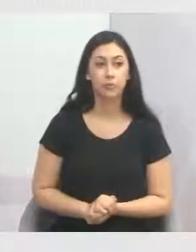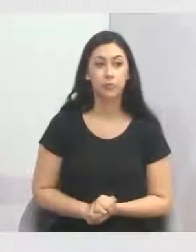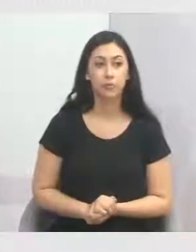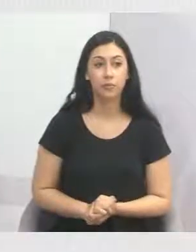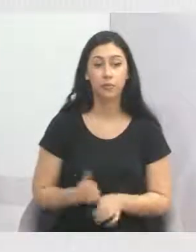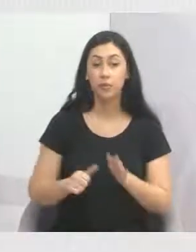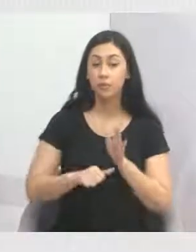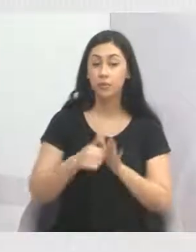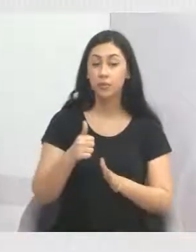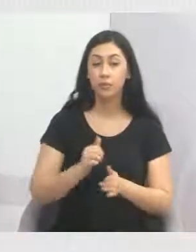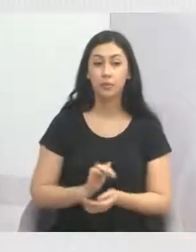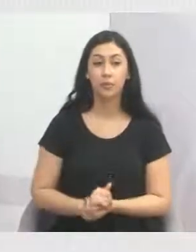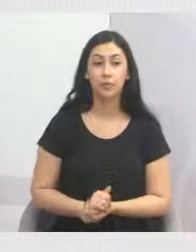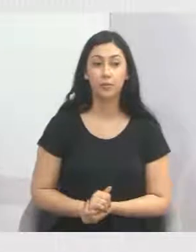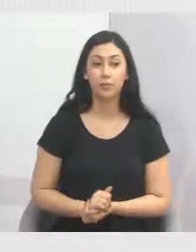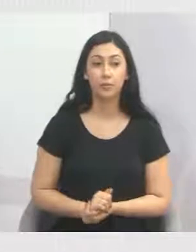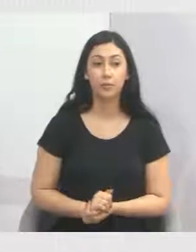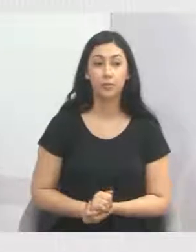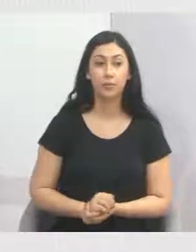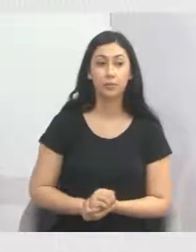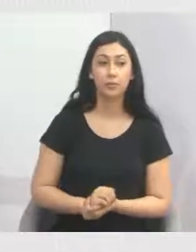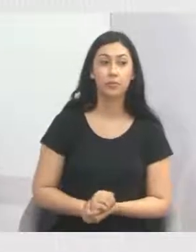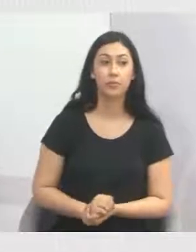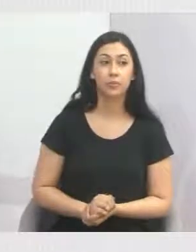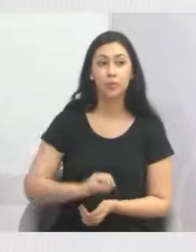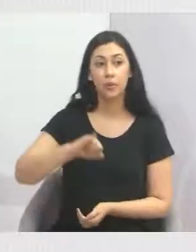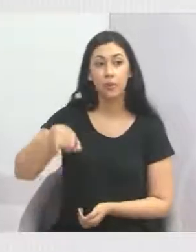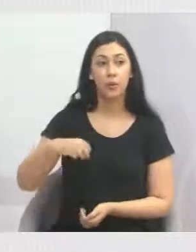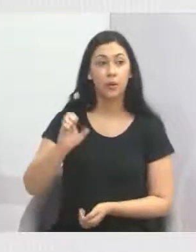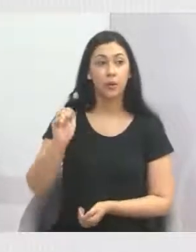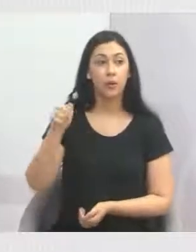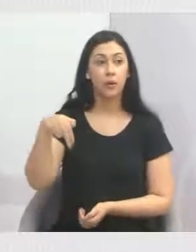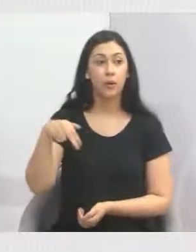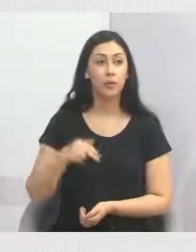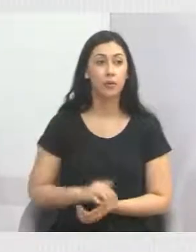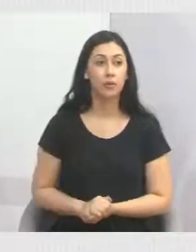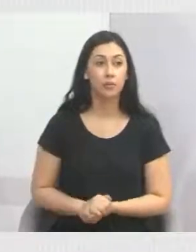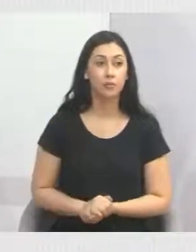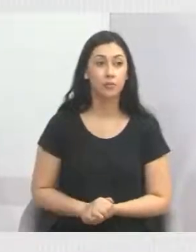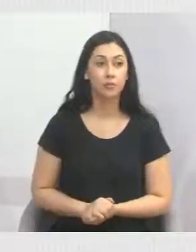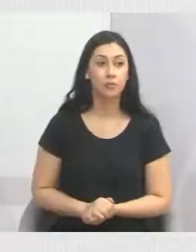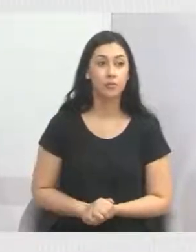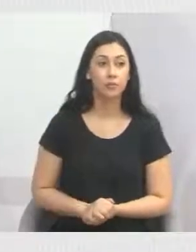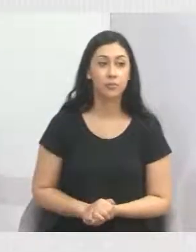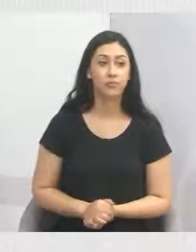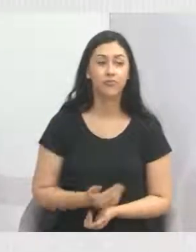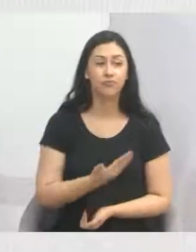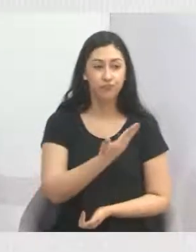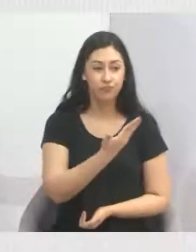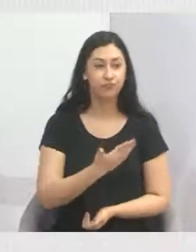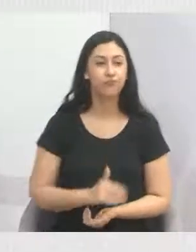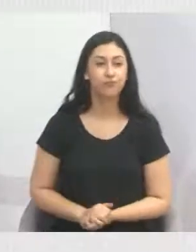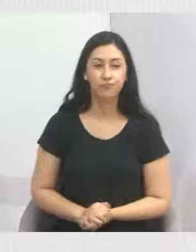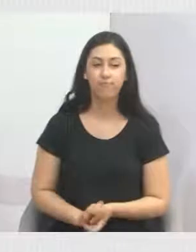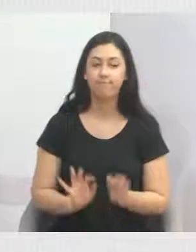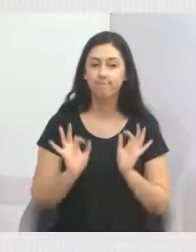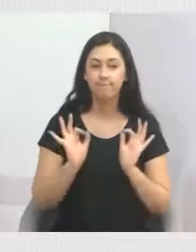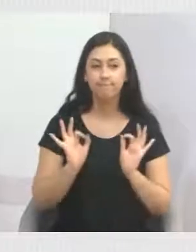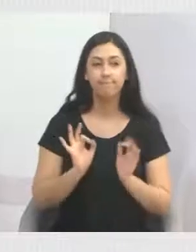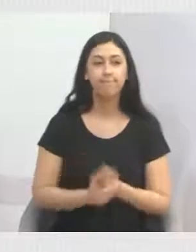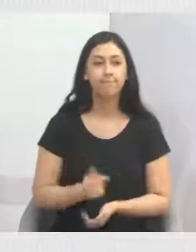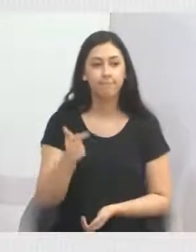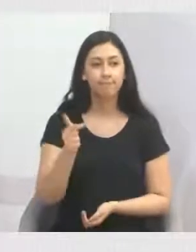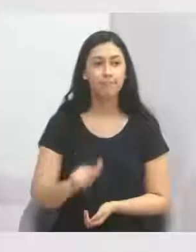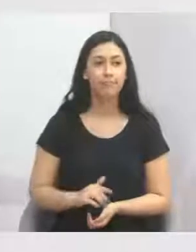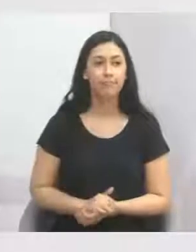Aí a primeira foto aí do Jean Alves, né? 25. Esse Jean, isso aí, falar desse menino.